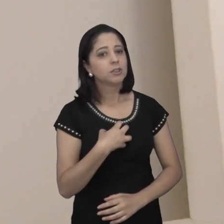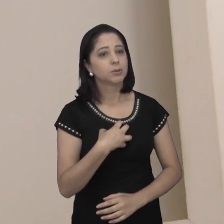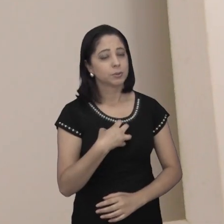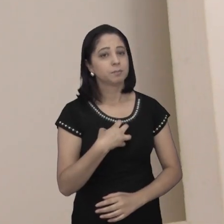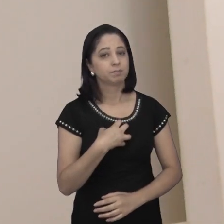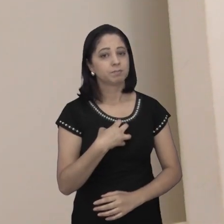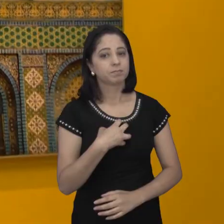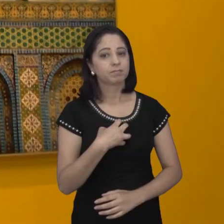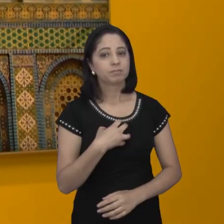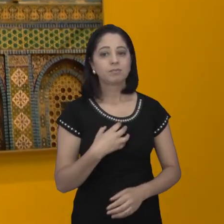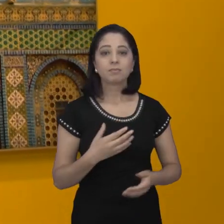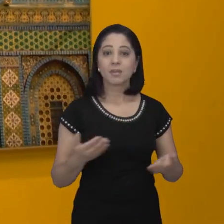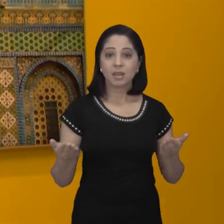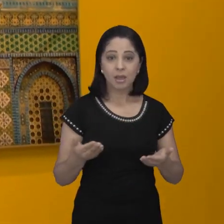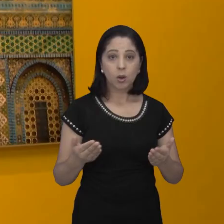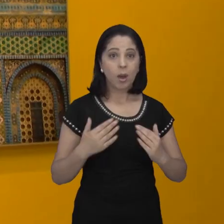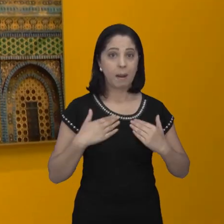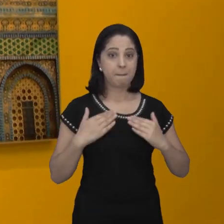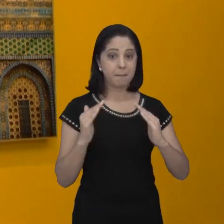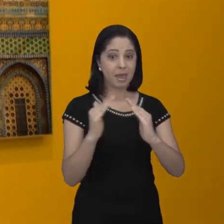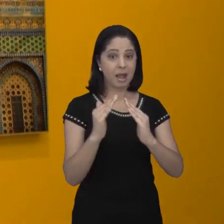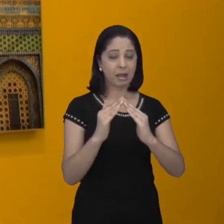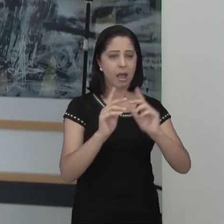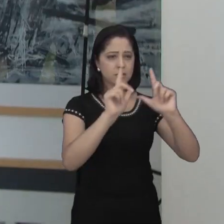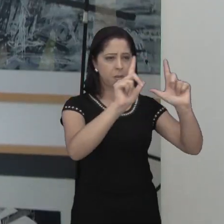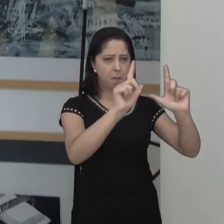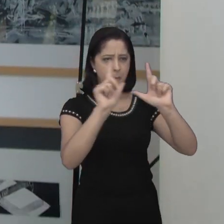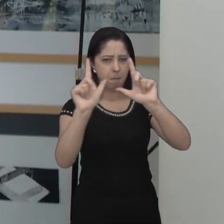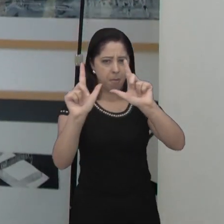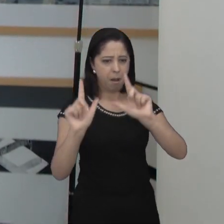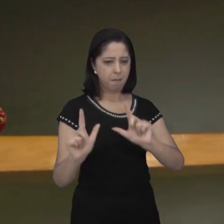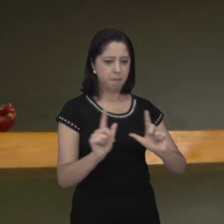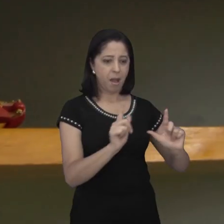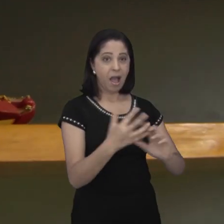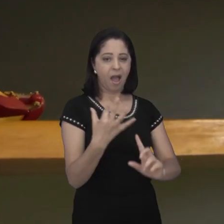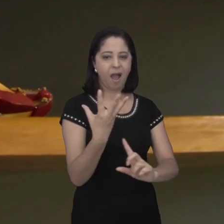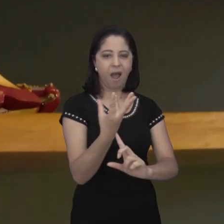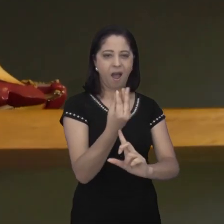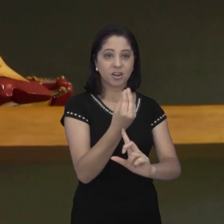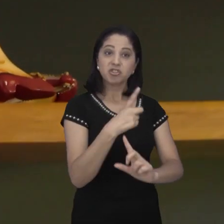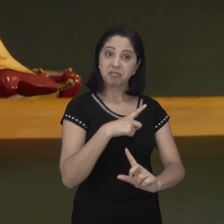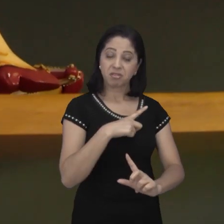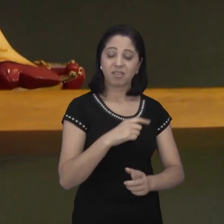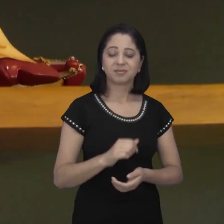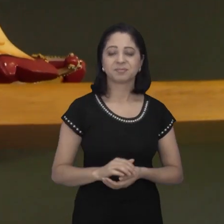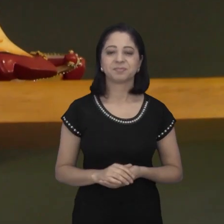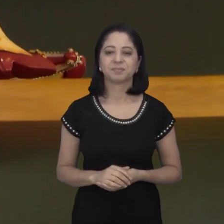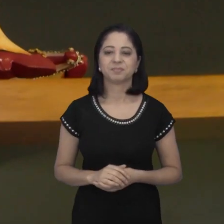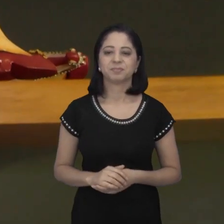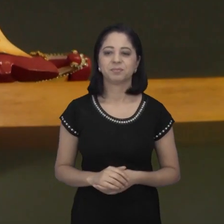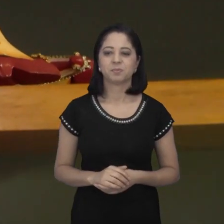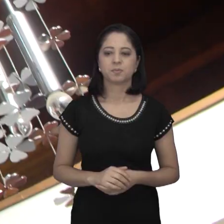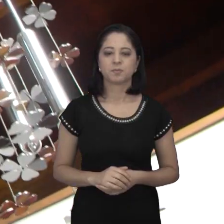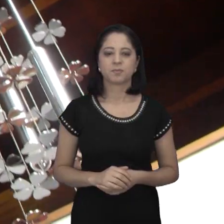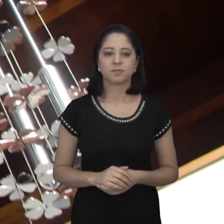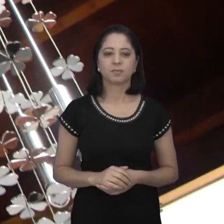isso aí veio também a fazer com que a gente pudesse preencher a nossa casa com arte.